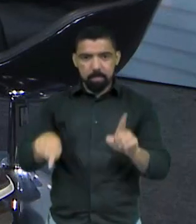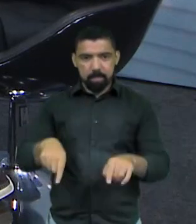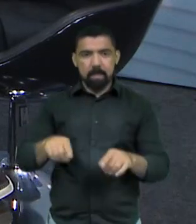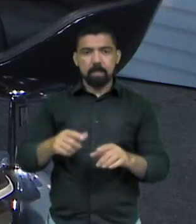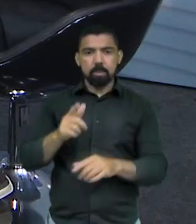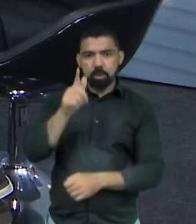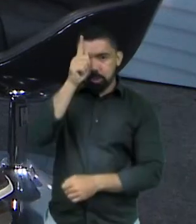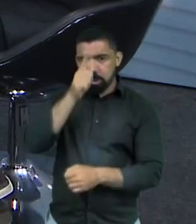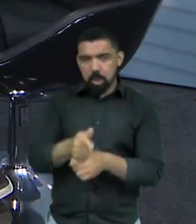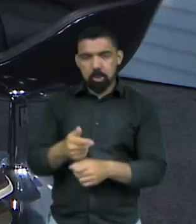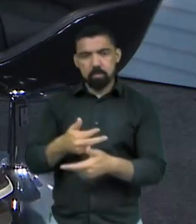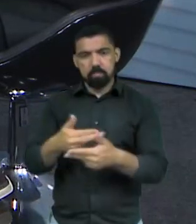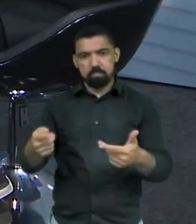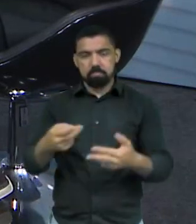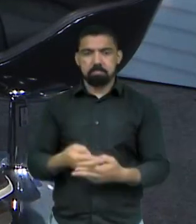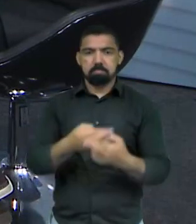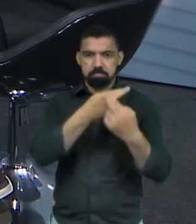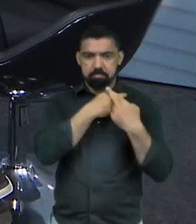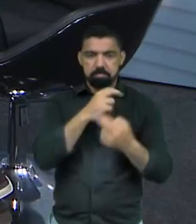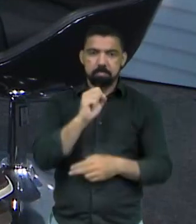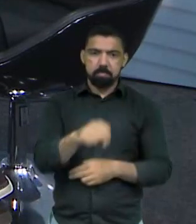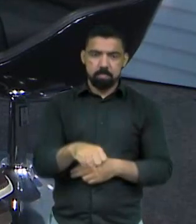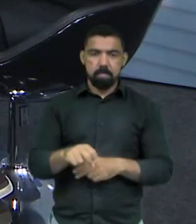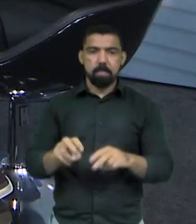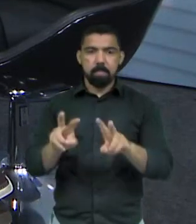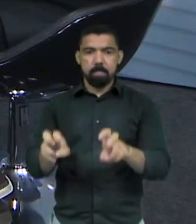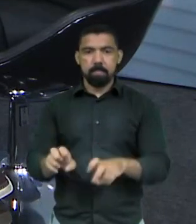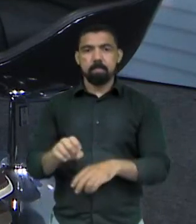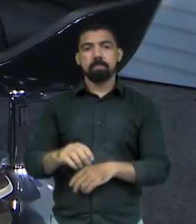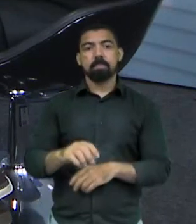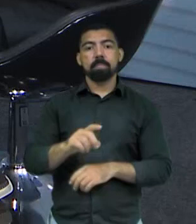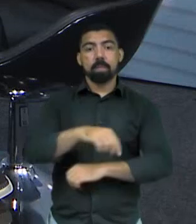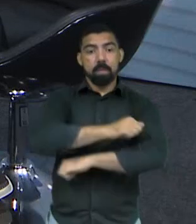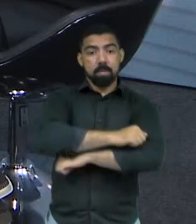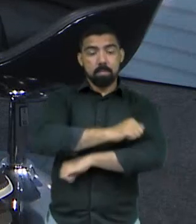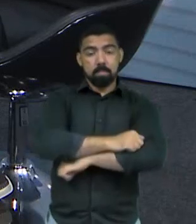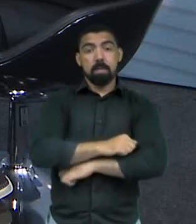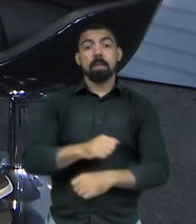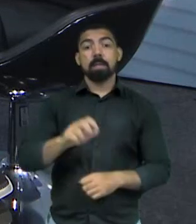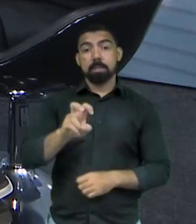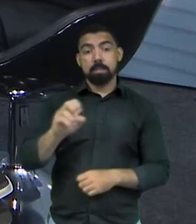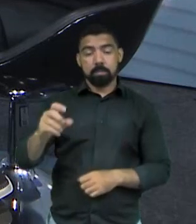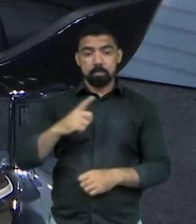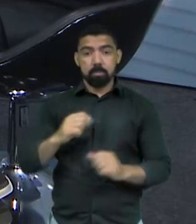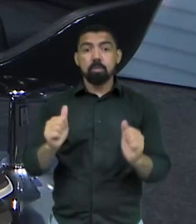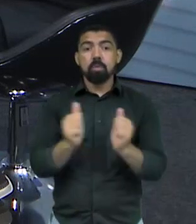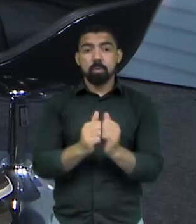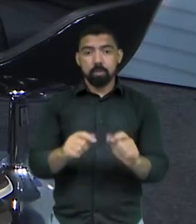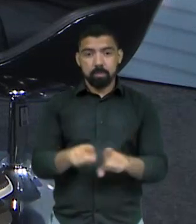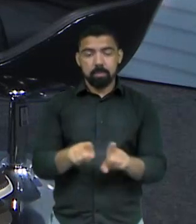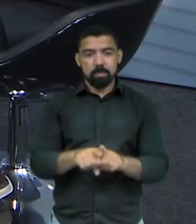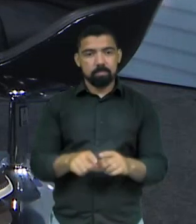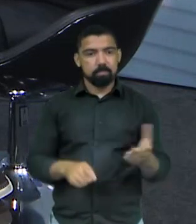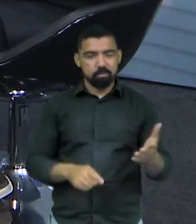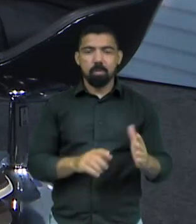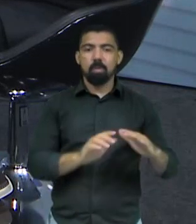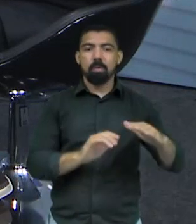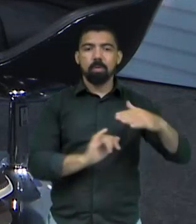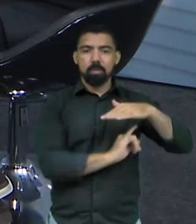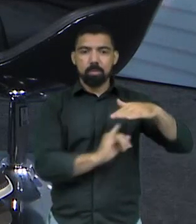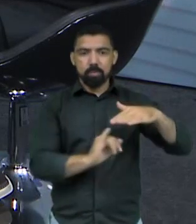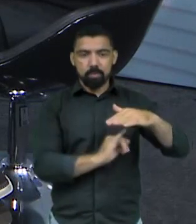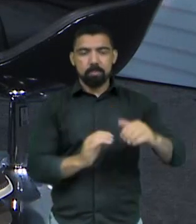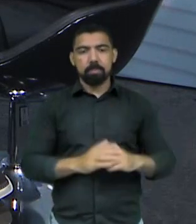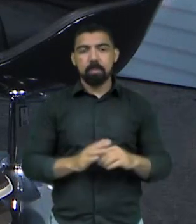colocou, responsável pela questão de 2050, em parceria aqui com a Fundação, e também participei